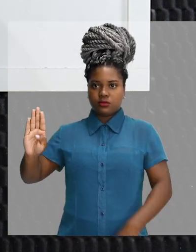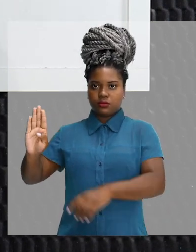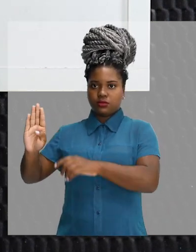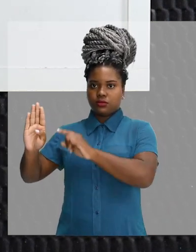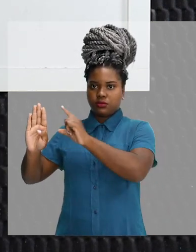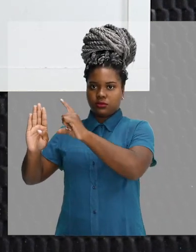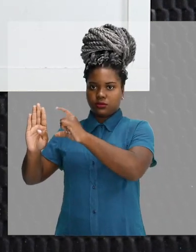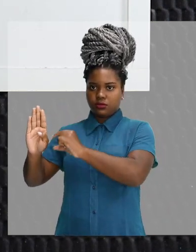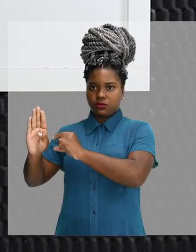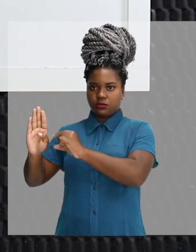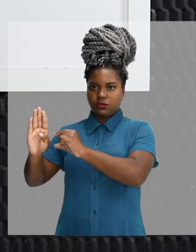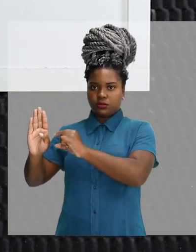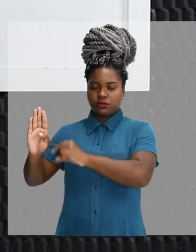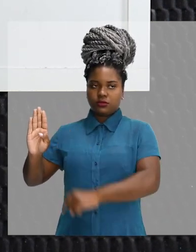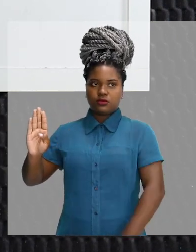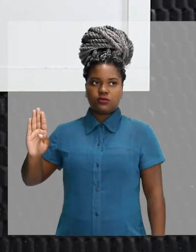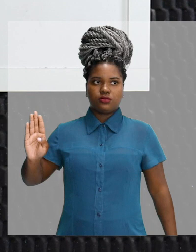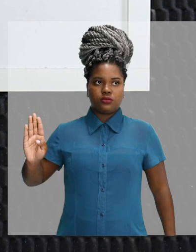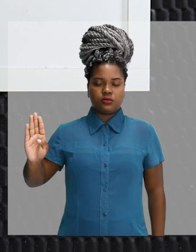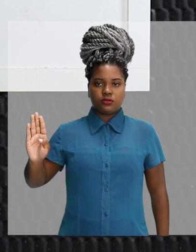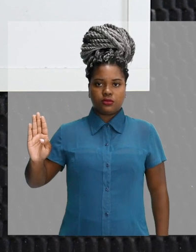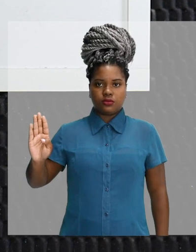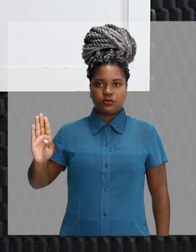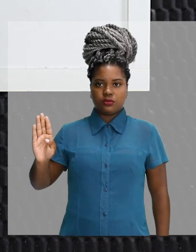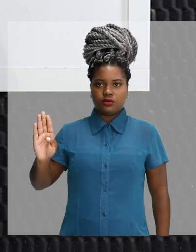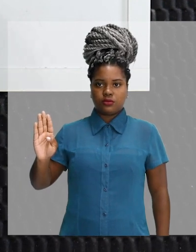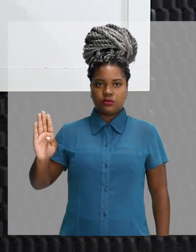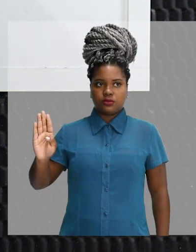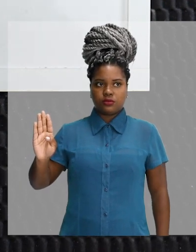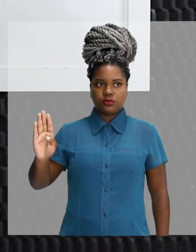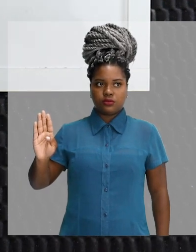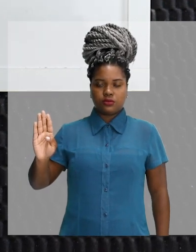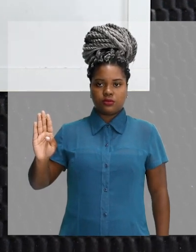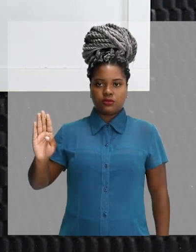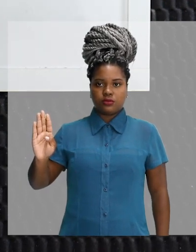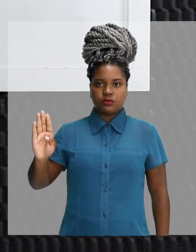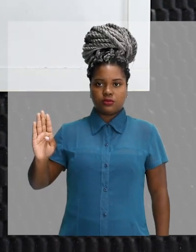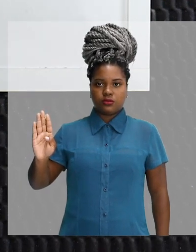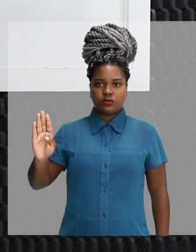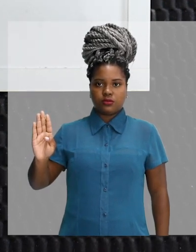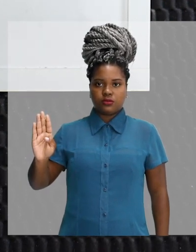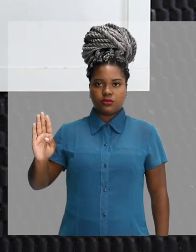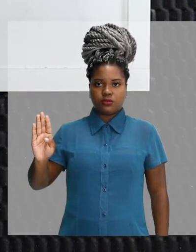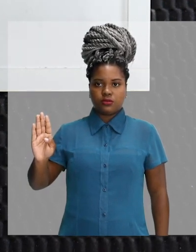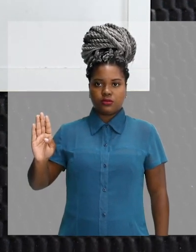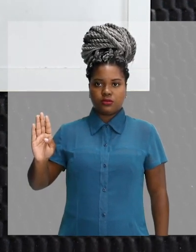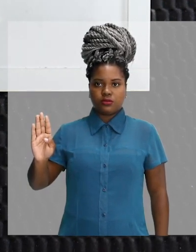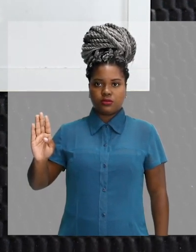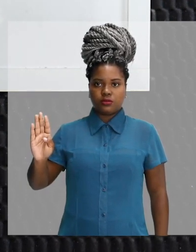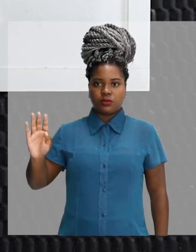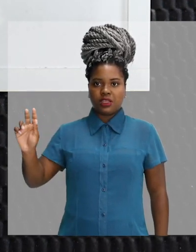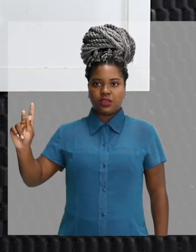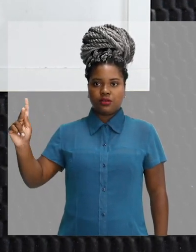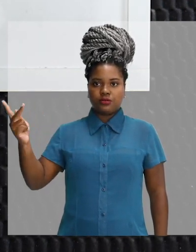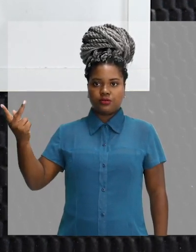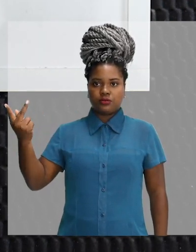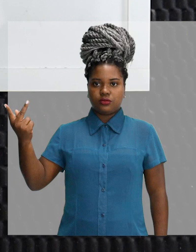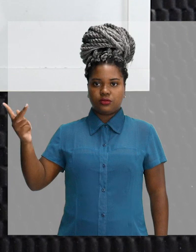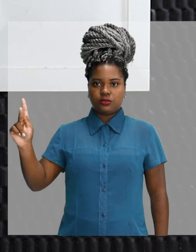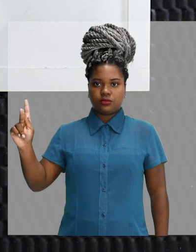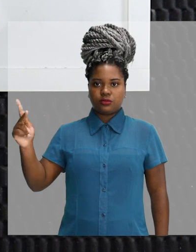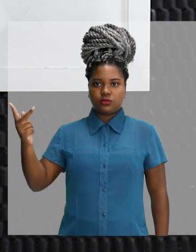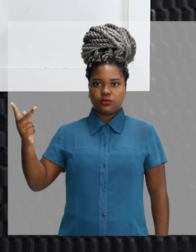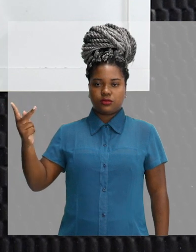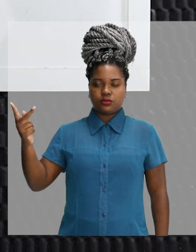Base menor, 10, né? 20 menos 10 vai dar 10. A altura,